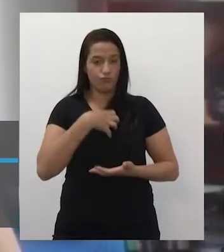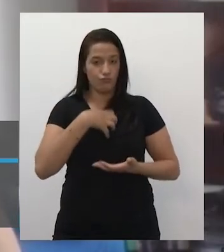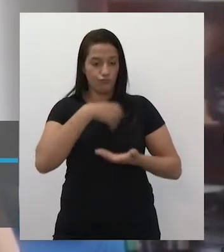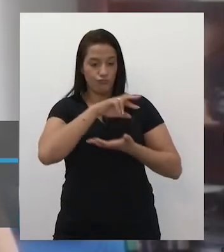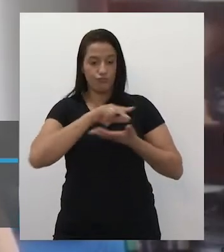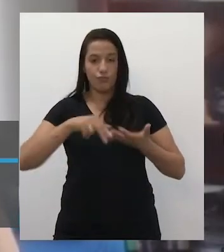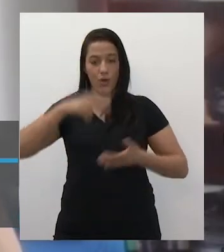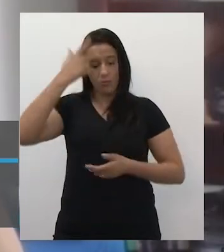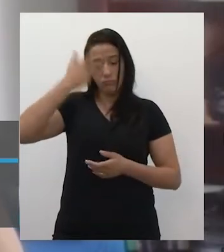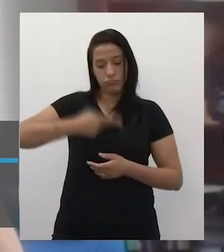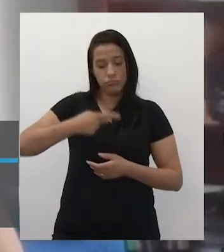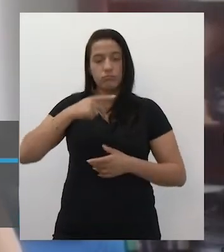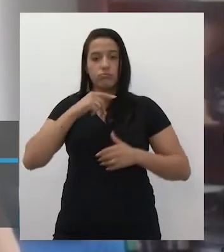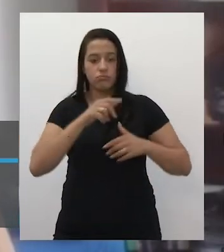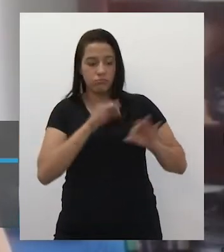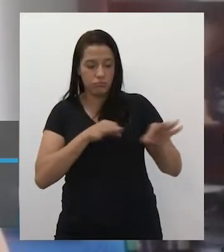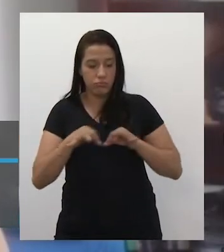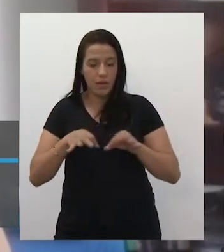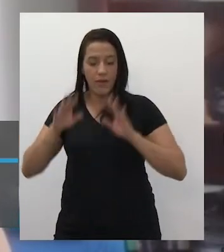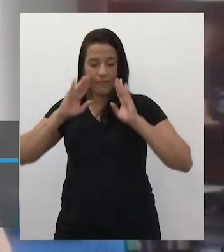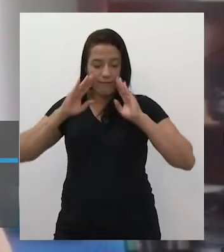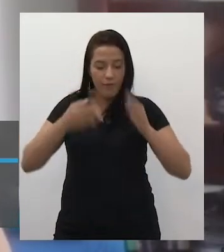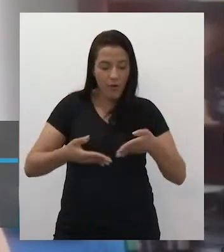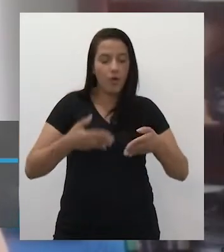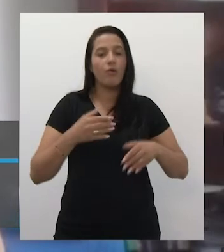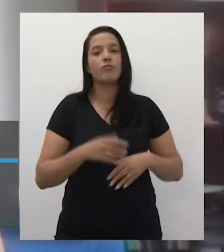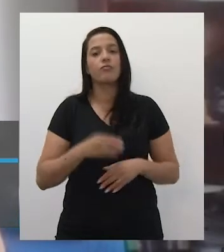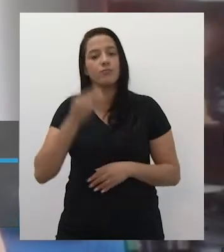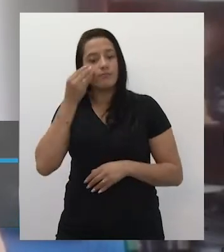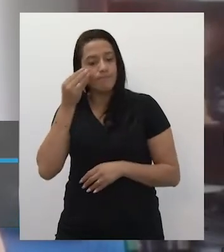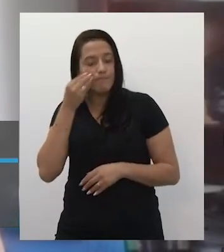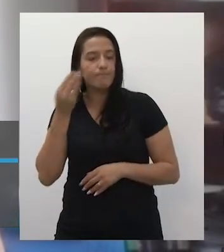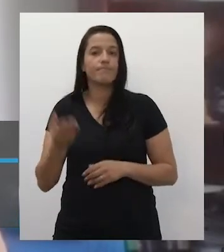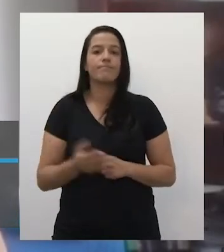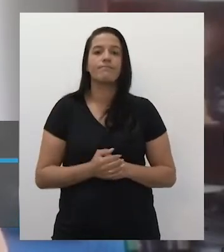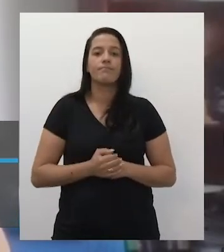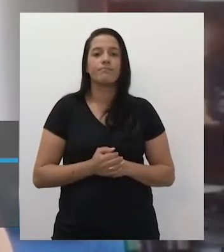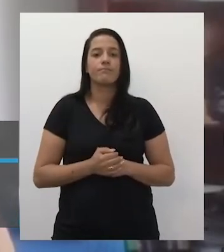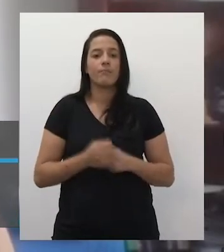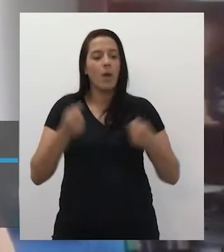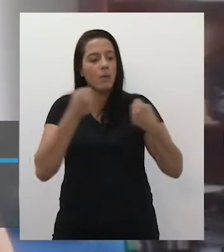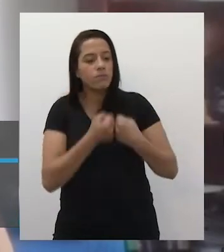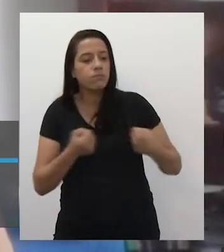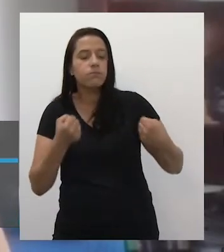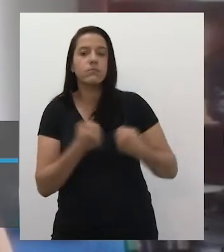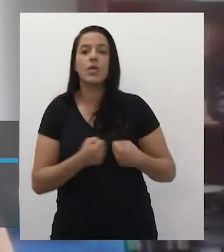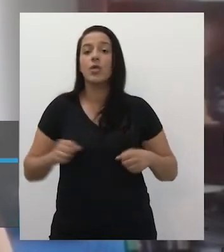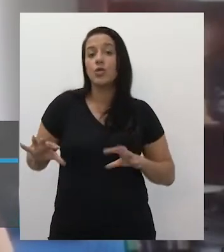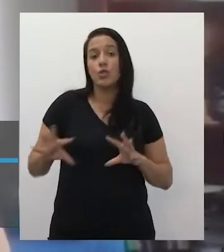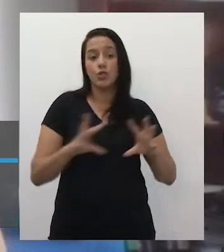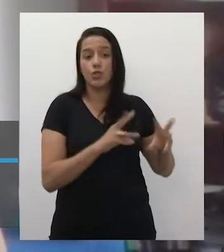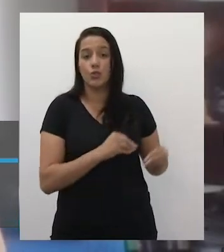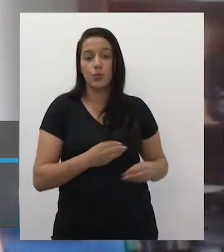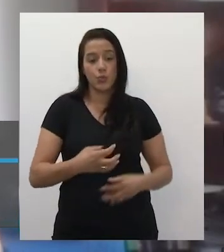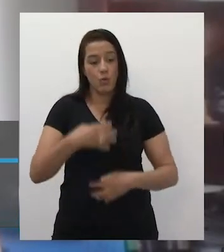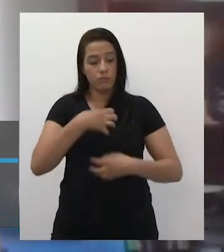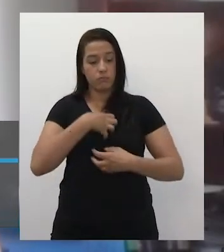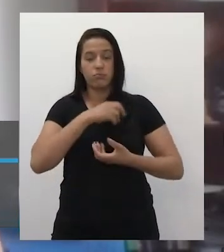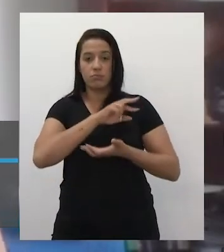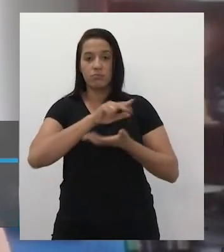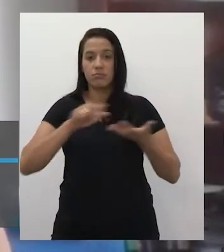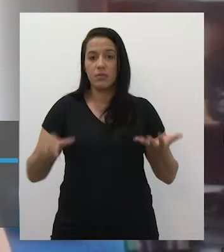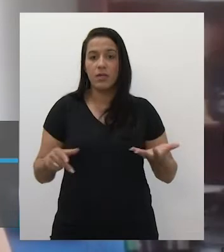da resiliência emocional, que foi o que foi falado no encontro passado. Então, elas todas andam juntas, né? E é muito